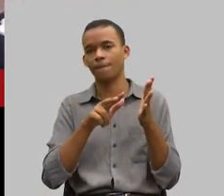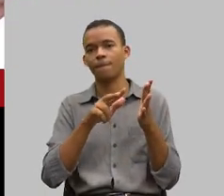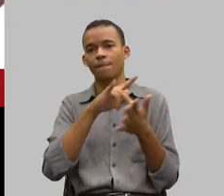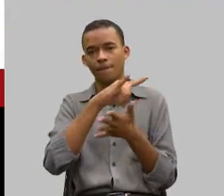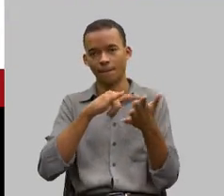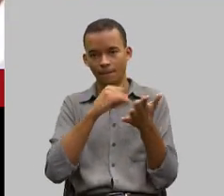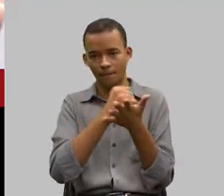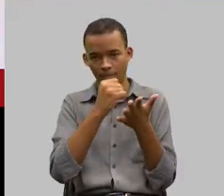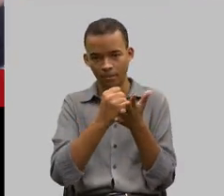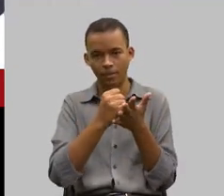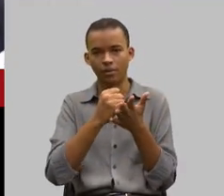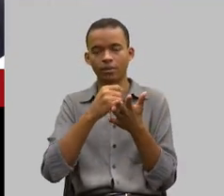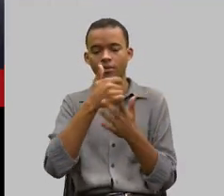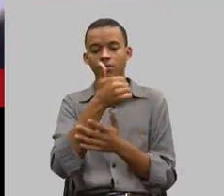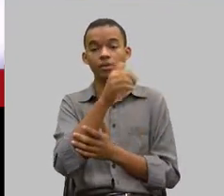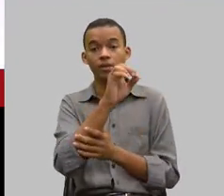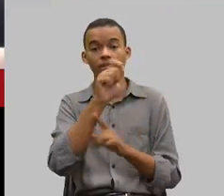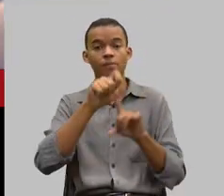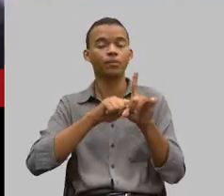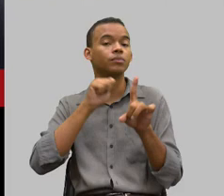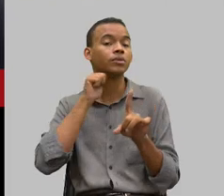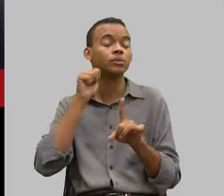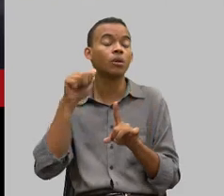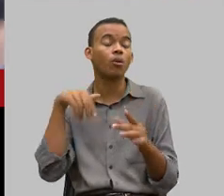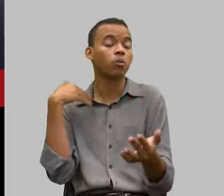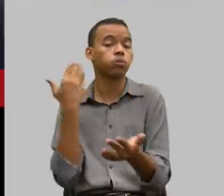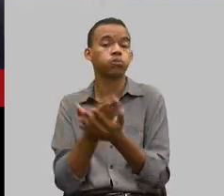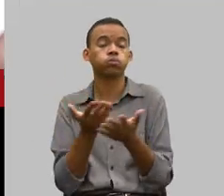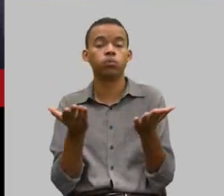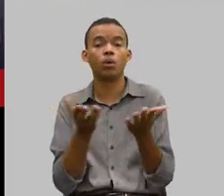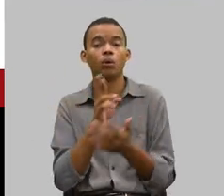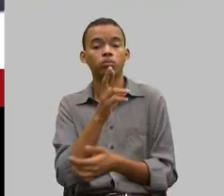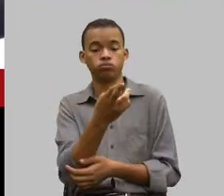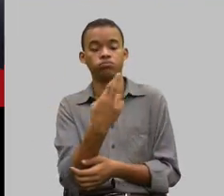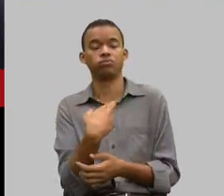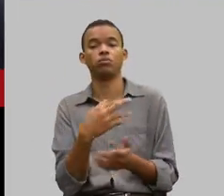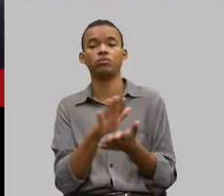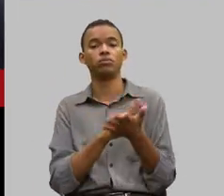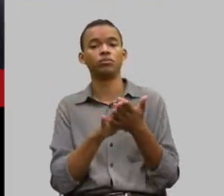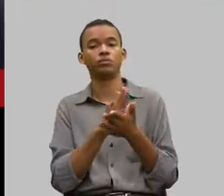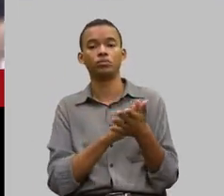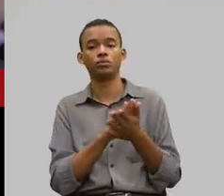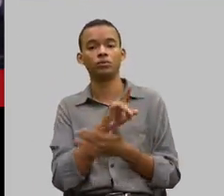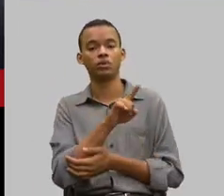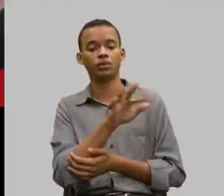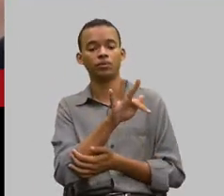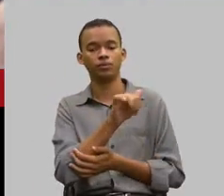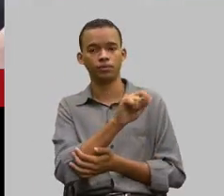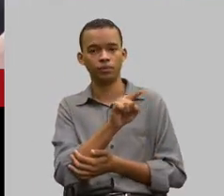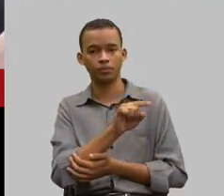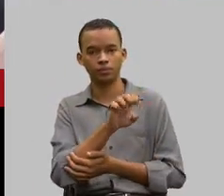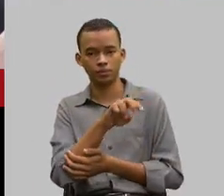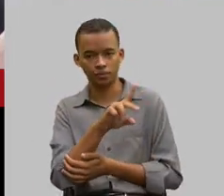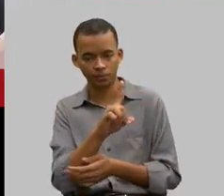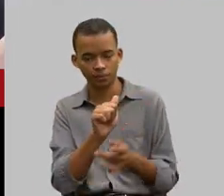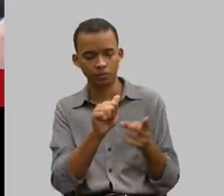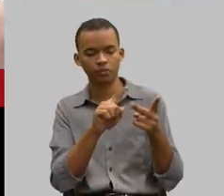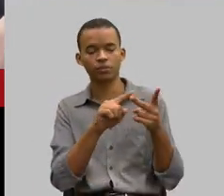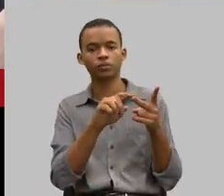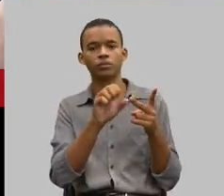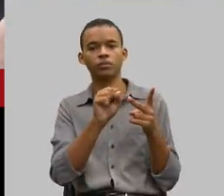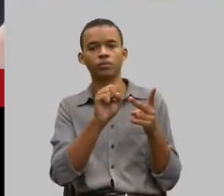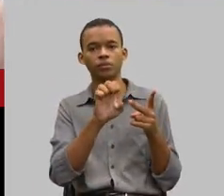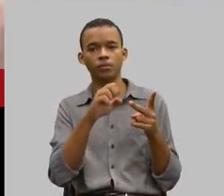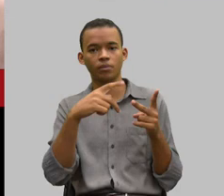10 de Abril até hoje não há resposta nem da fazenda e nem da Seplag o governo